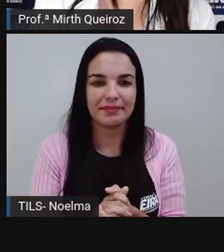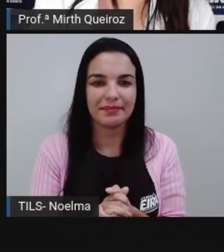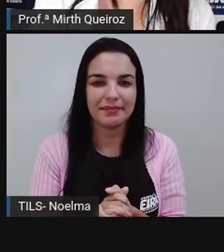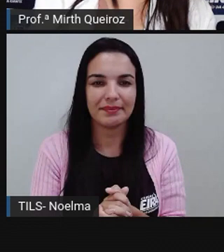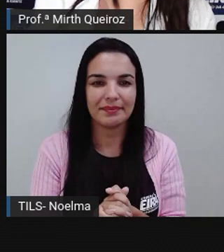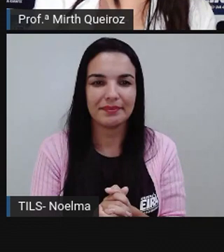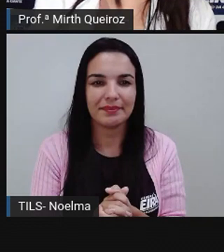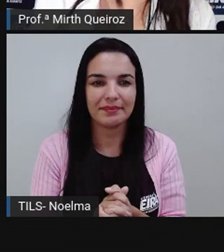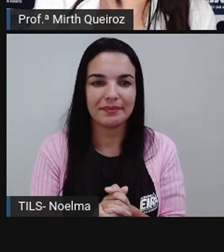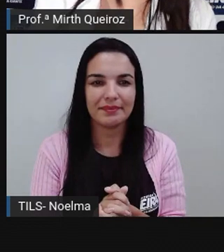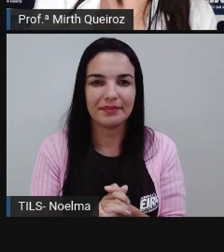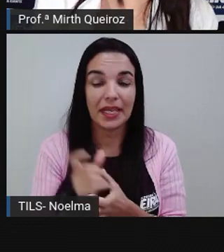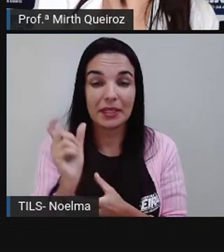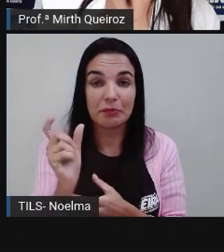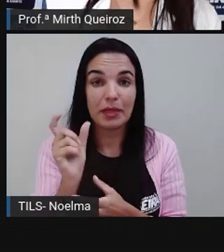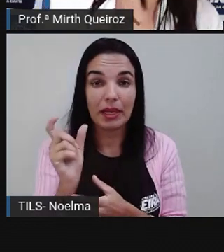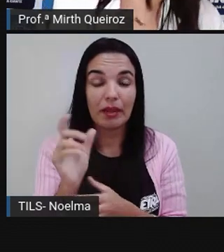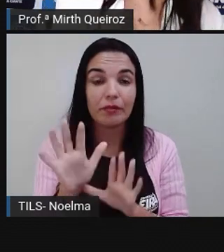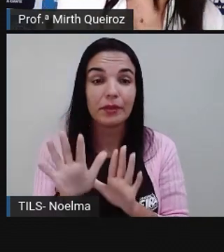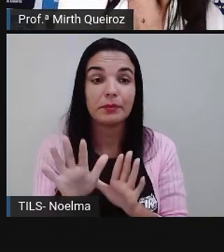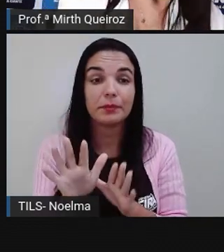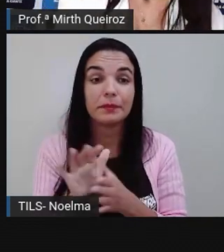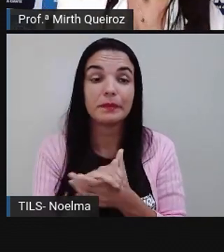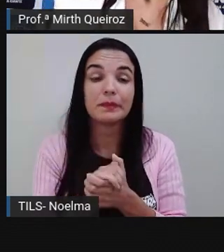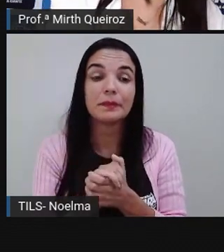A palavra é